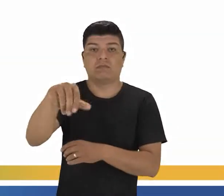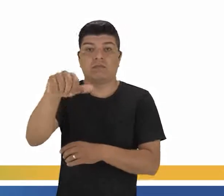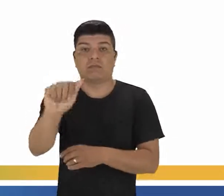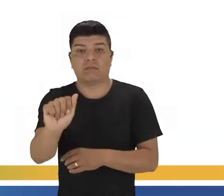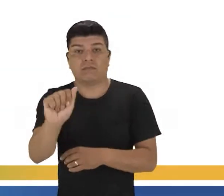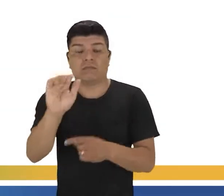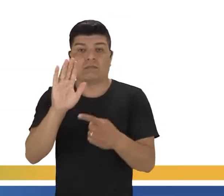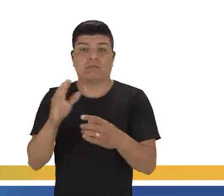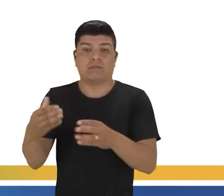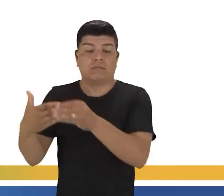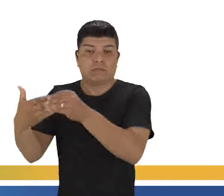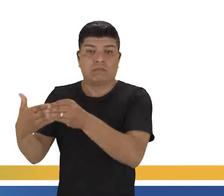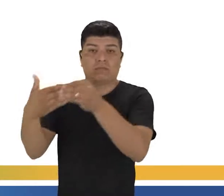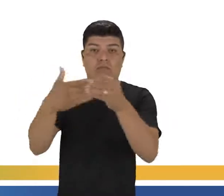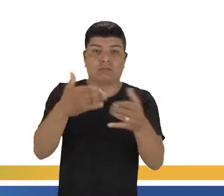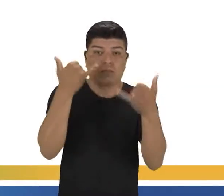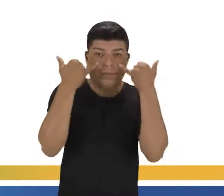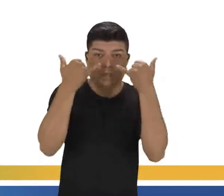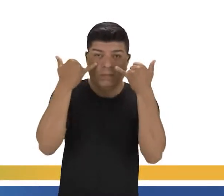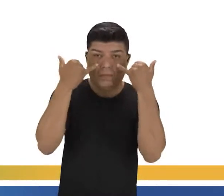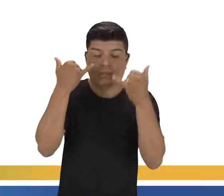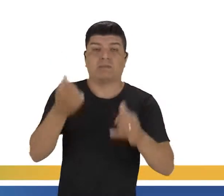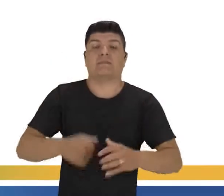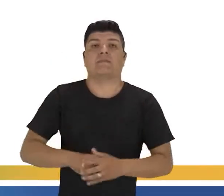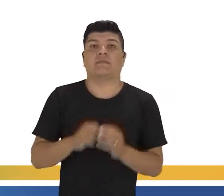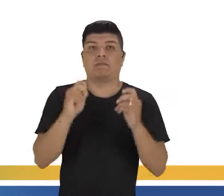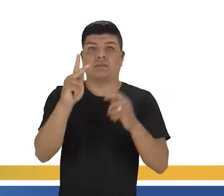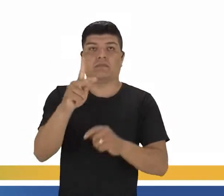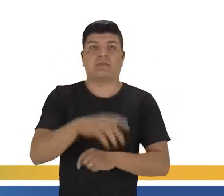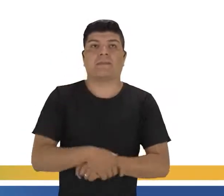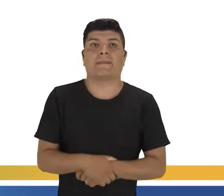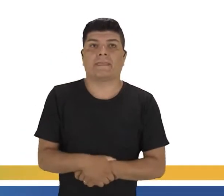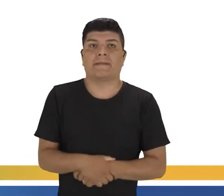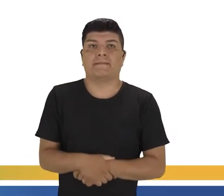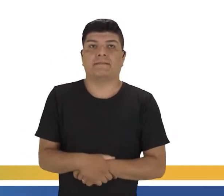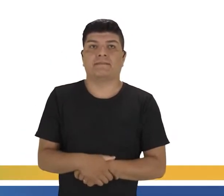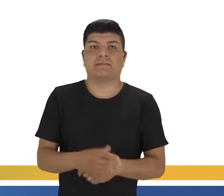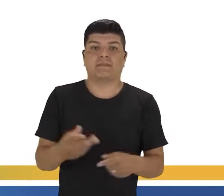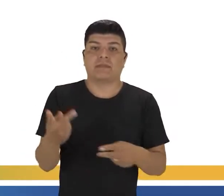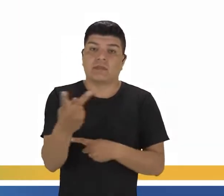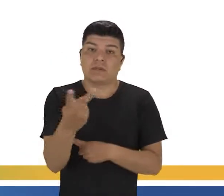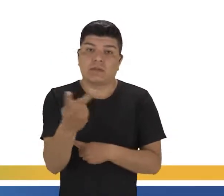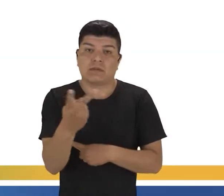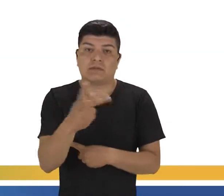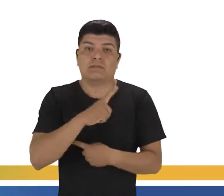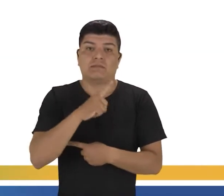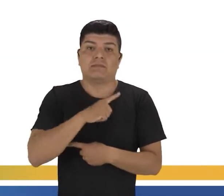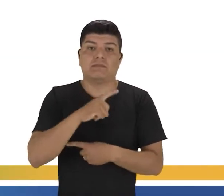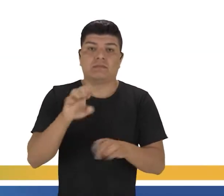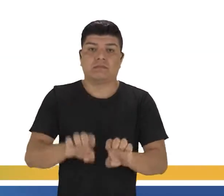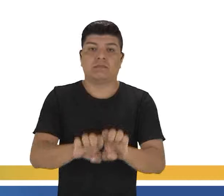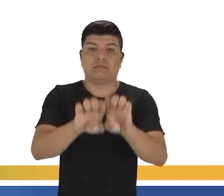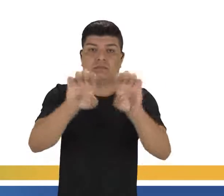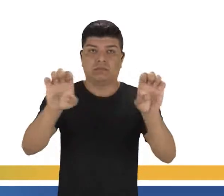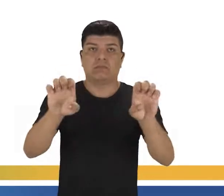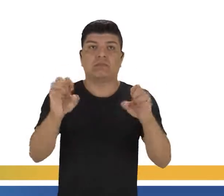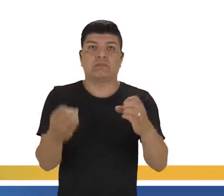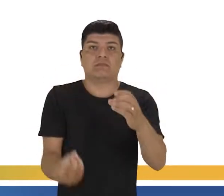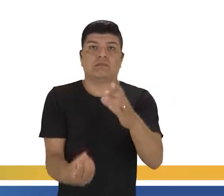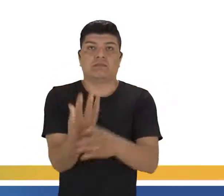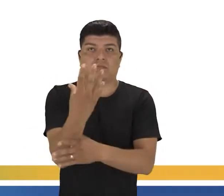vai carregar essas mensagens para ser traduzidas, ok? Ambos têm estruturas formadas pelos